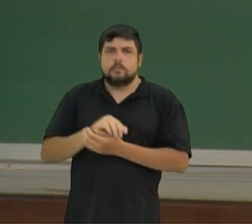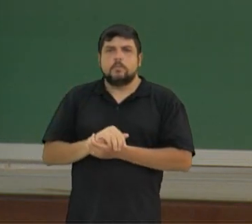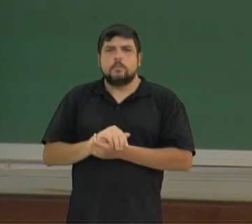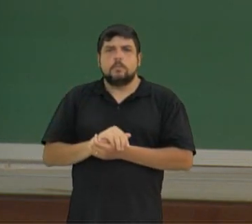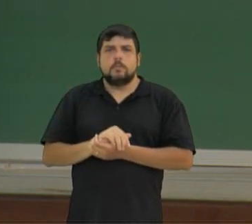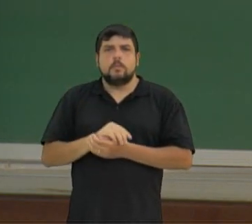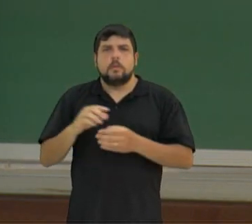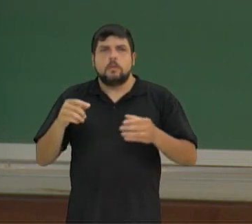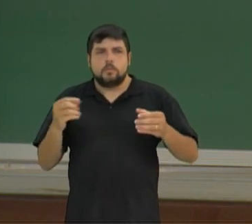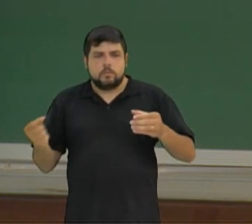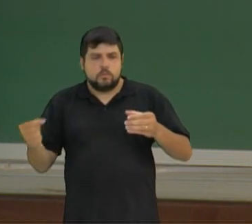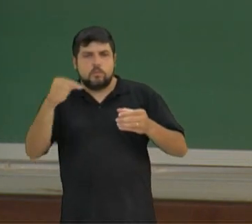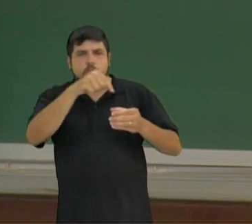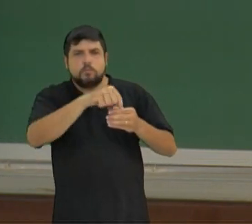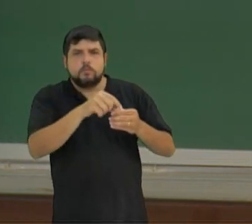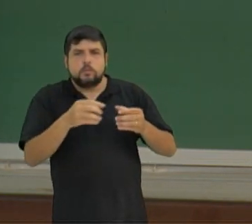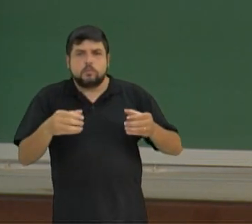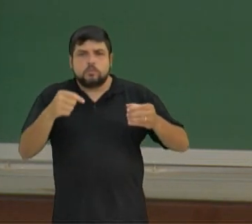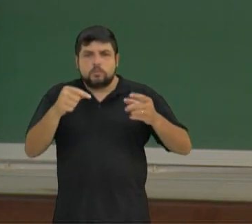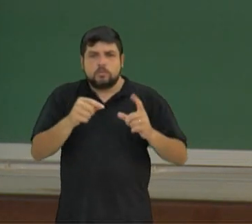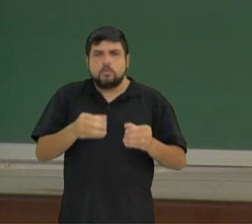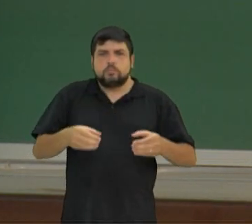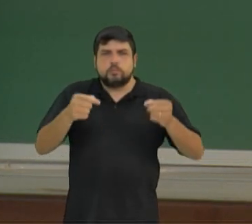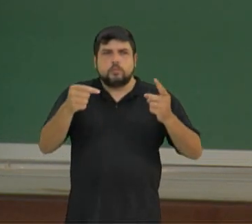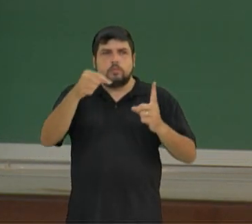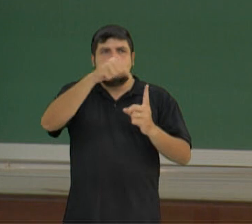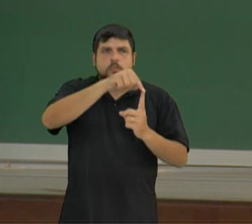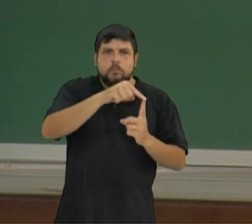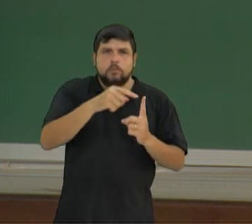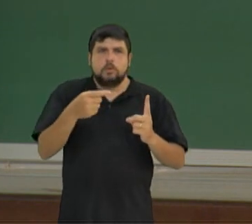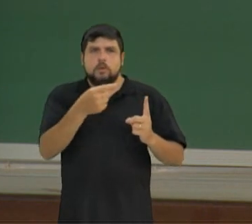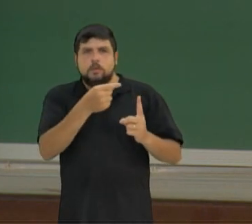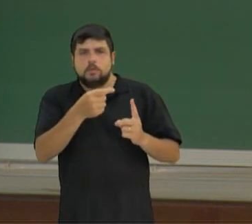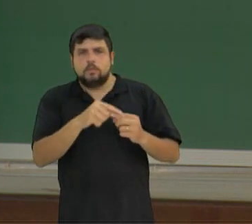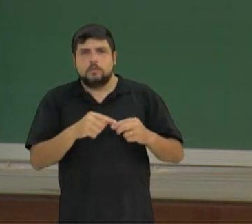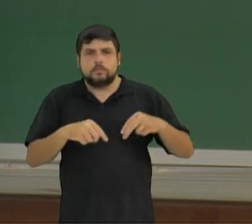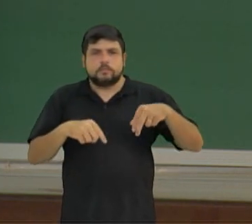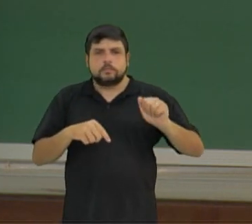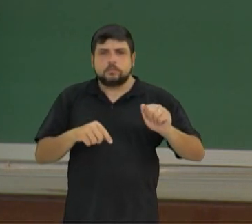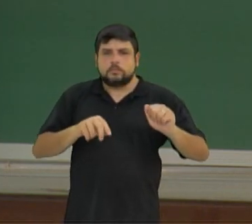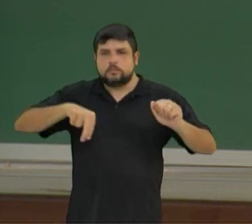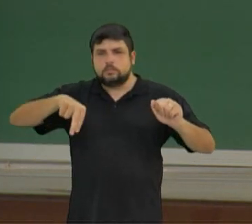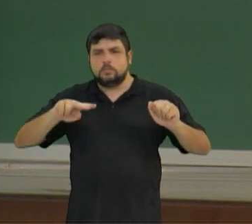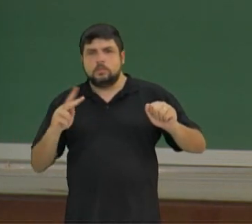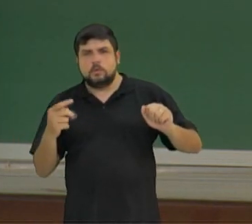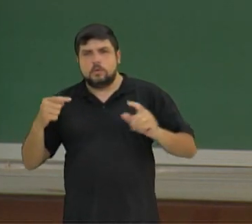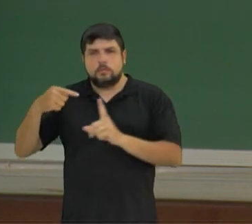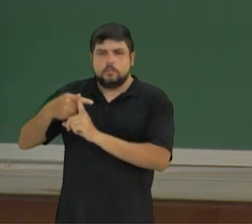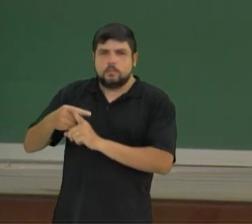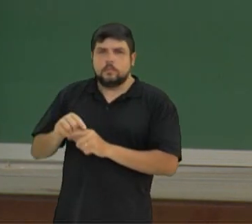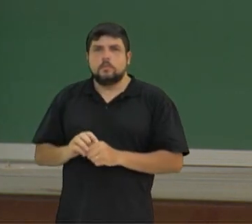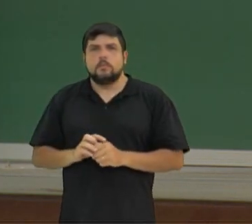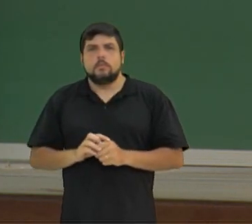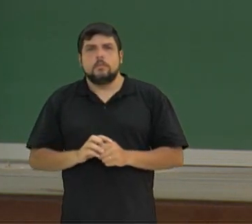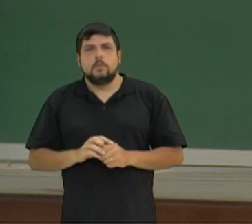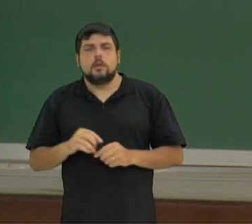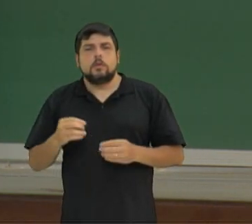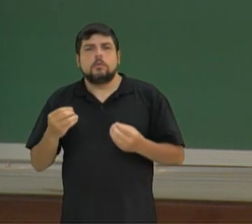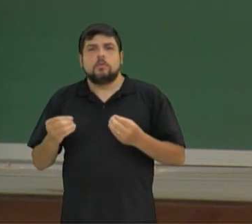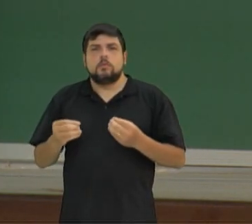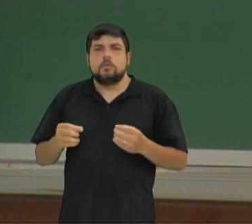no polo negativo, a gente tem uma competição entre o H+ e o Na+, e para ser descarregado no polo positivo, tem